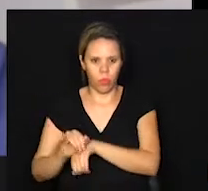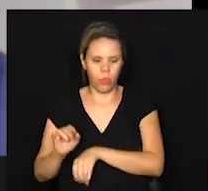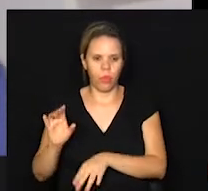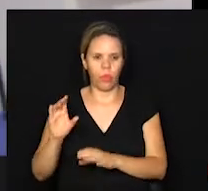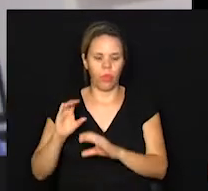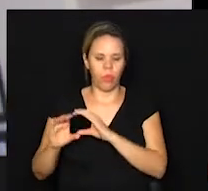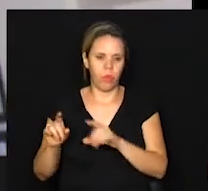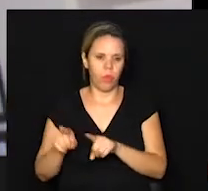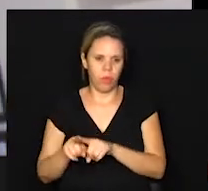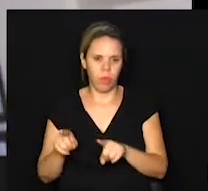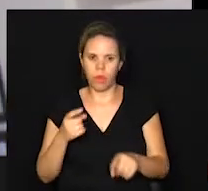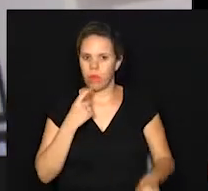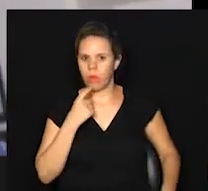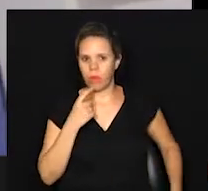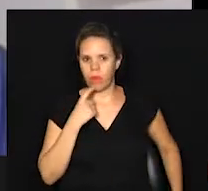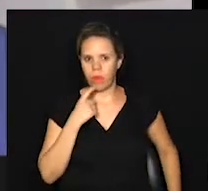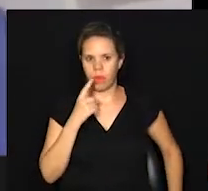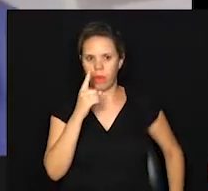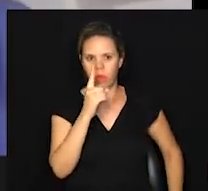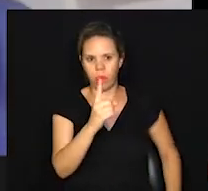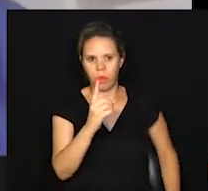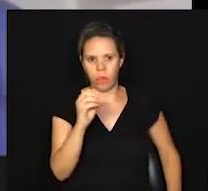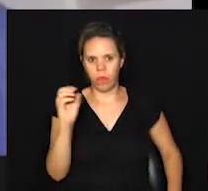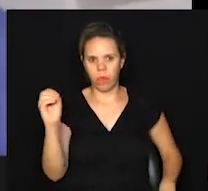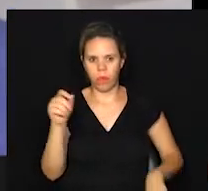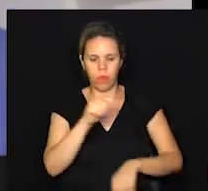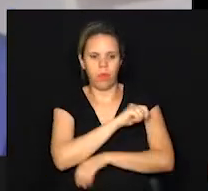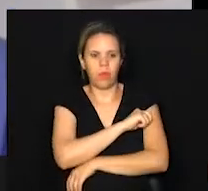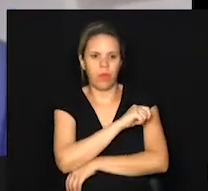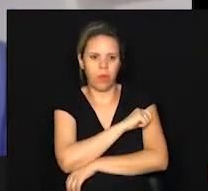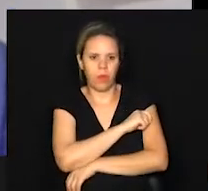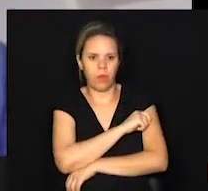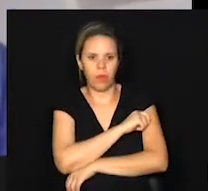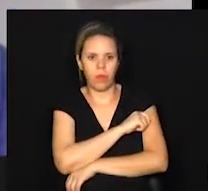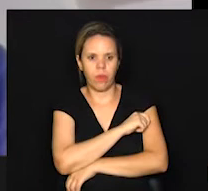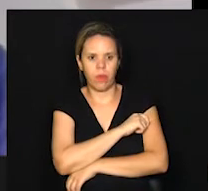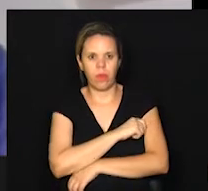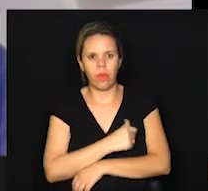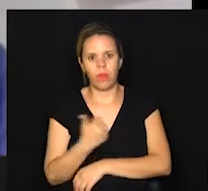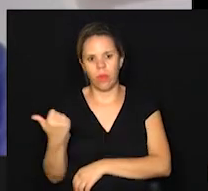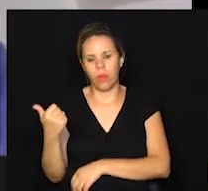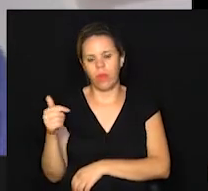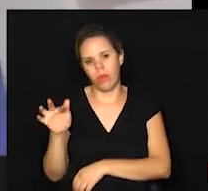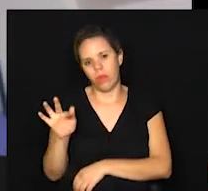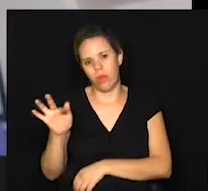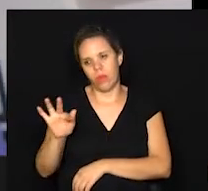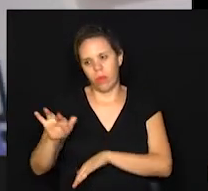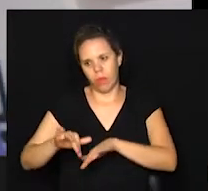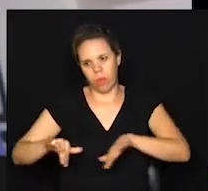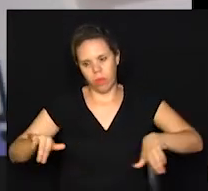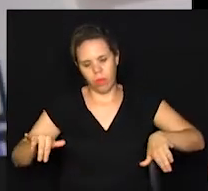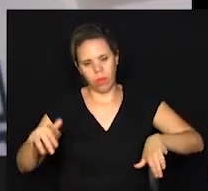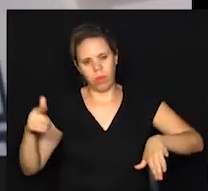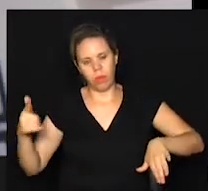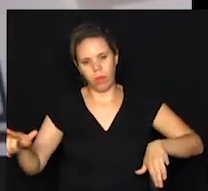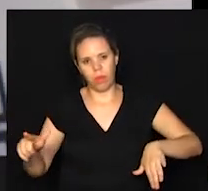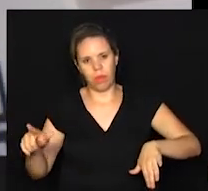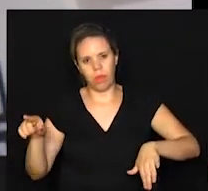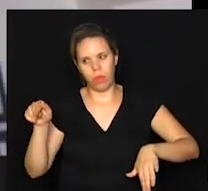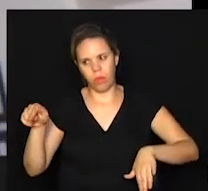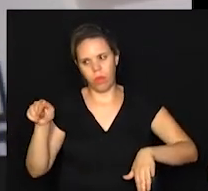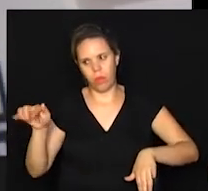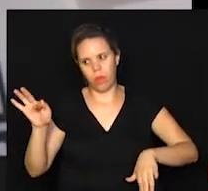lá em Campinas, colocou cerca de 100 alunos. 100 alunos. Ou seja, se a